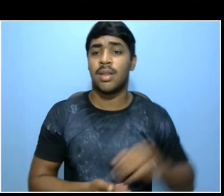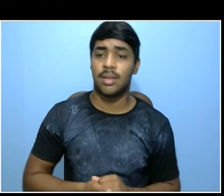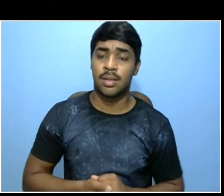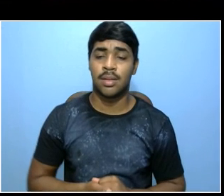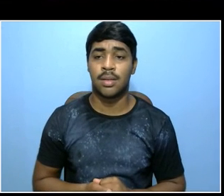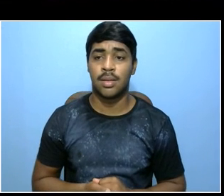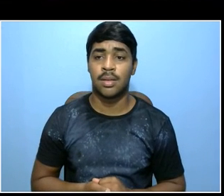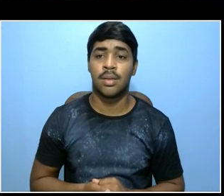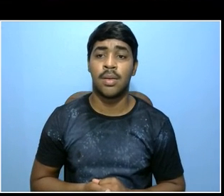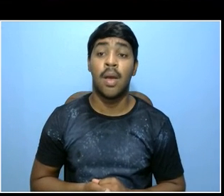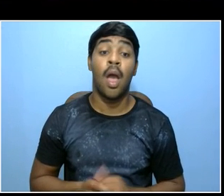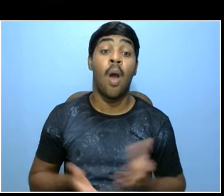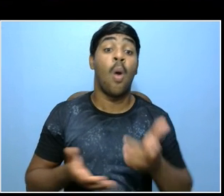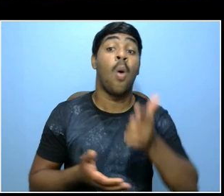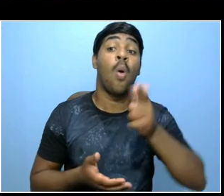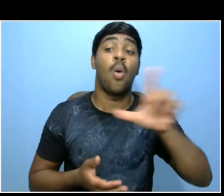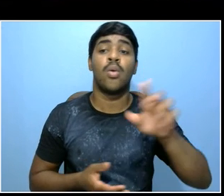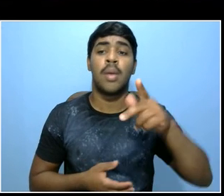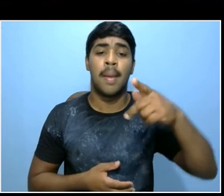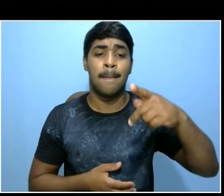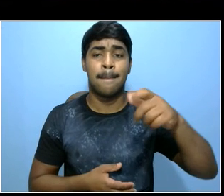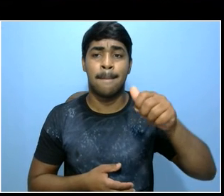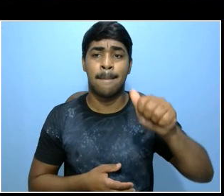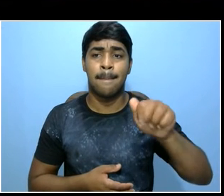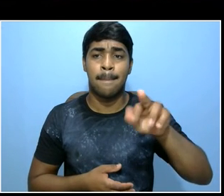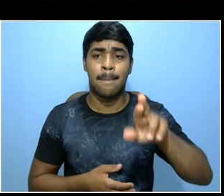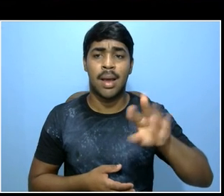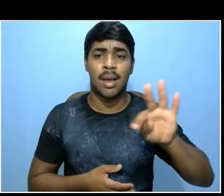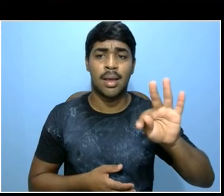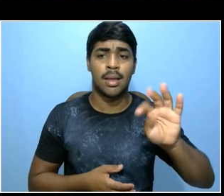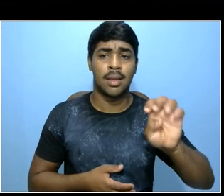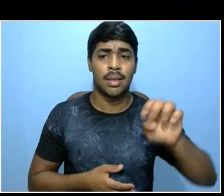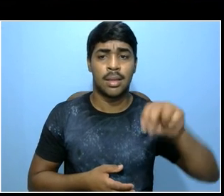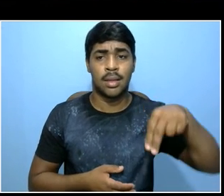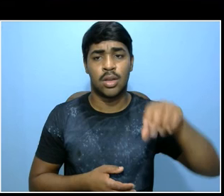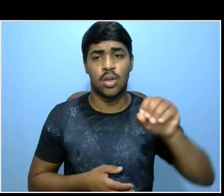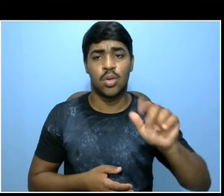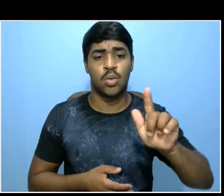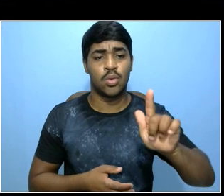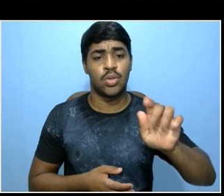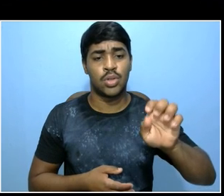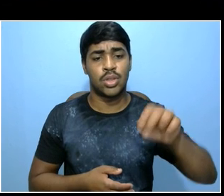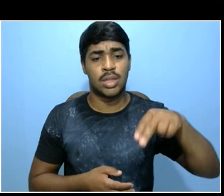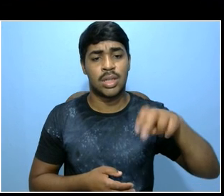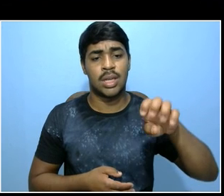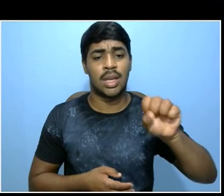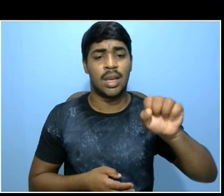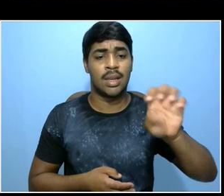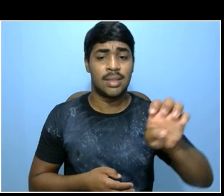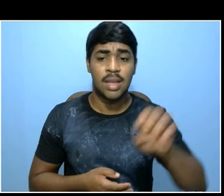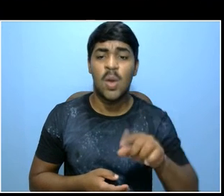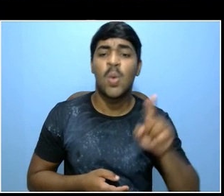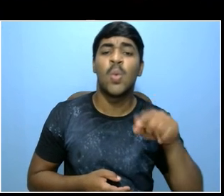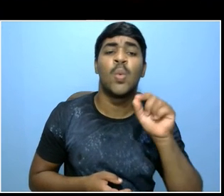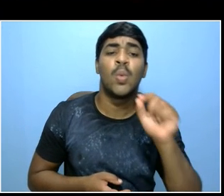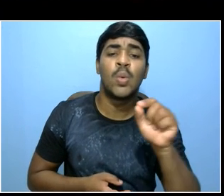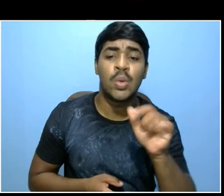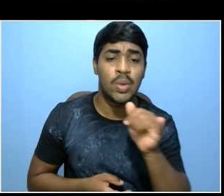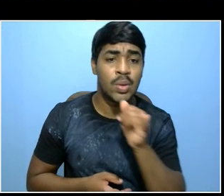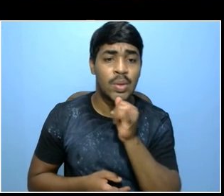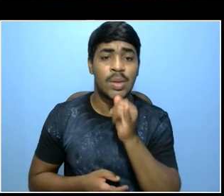Vamos ver agora o que seria a partenogênese. É quando o embrião ele se desenvolve de um óvulo sem ocorrência